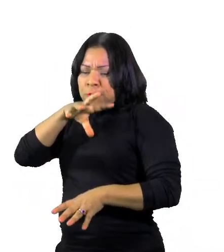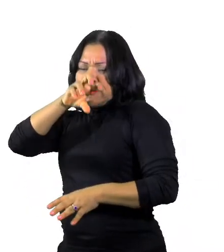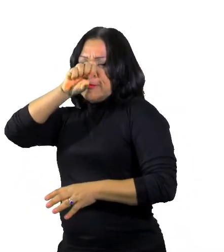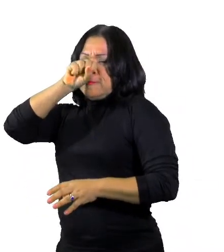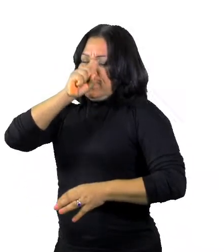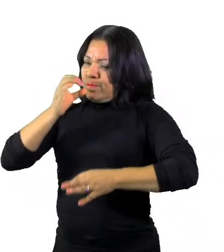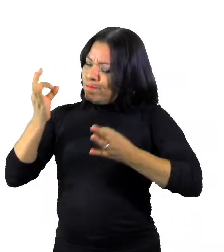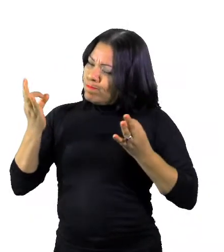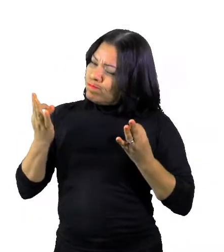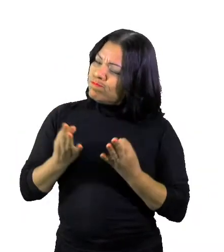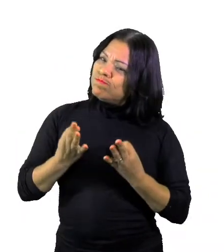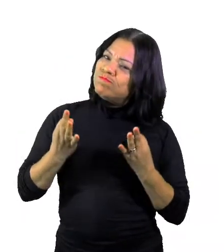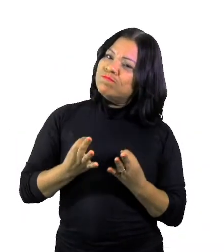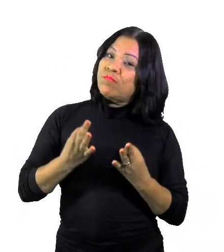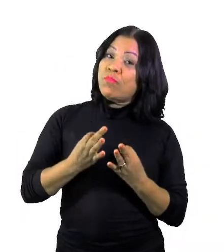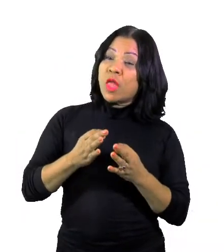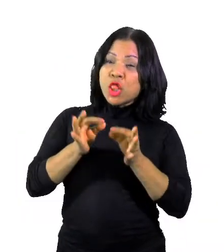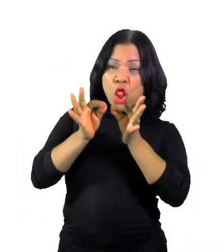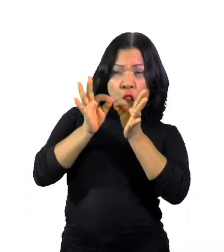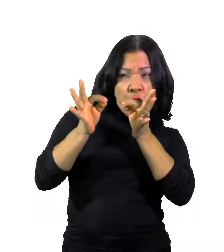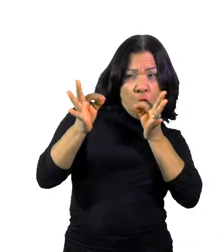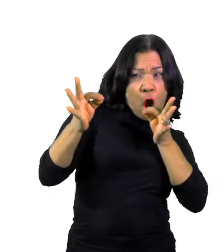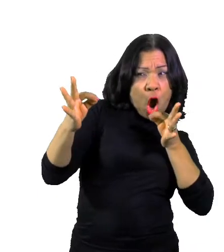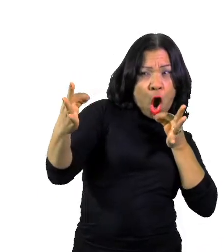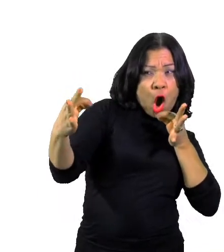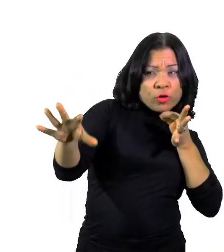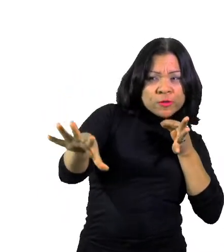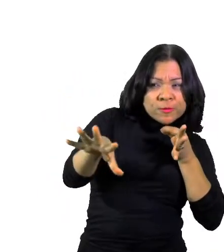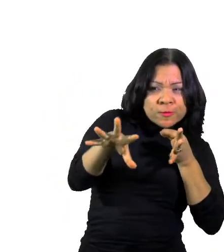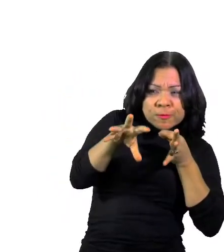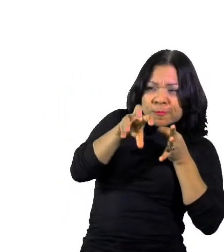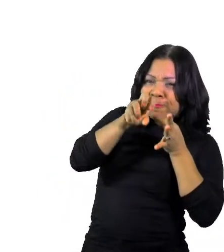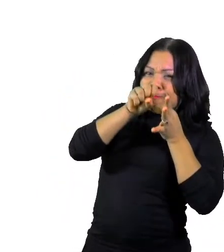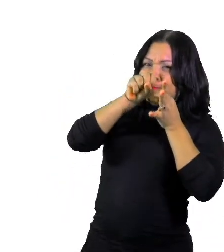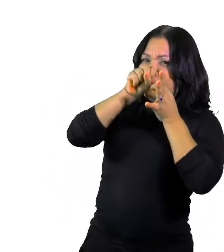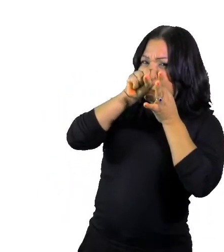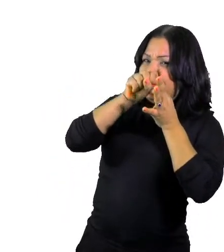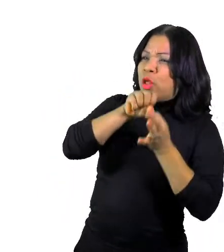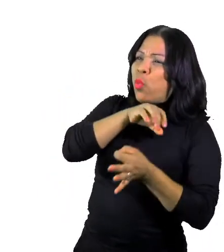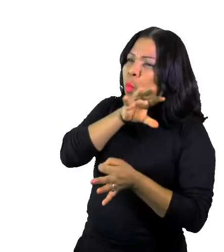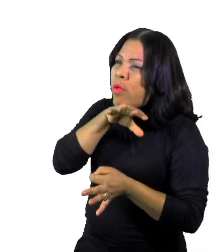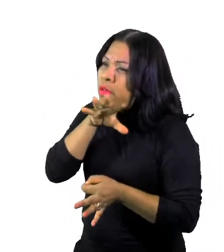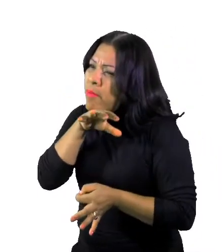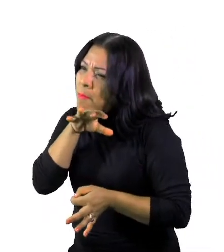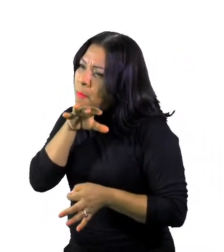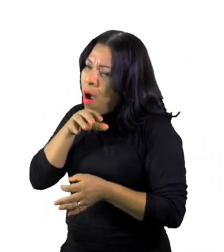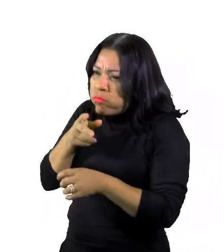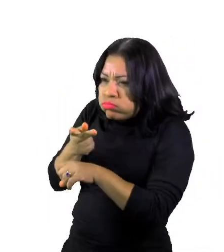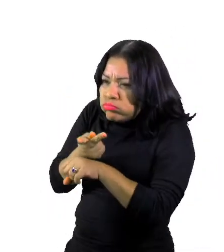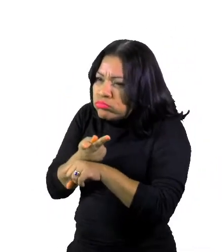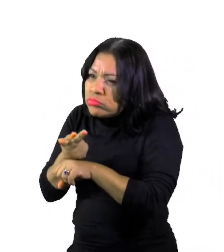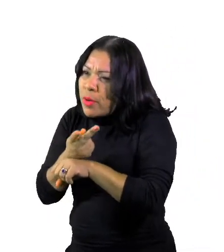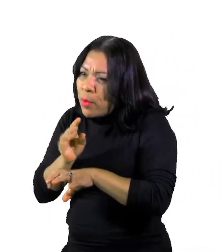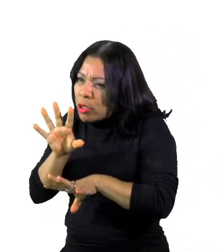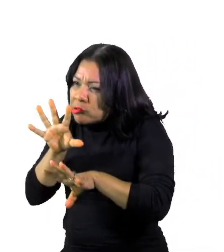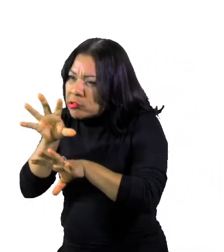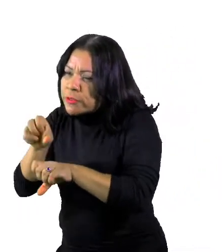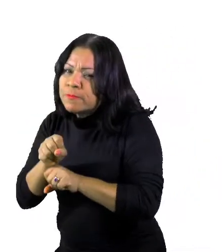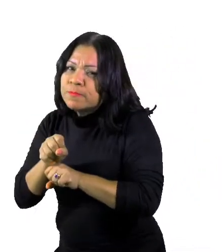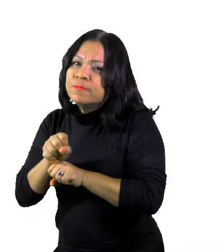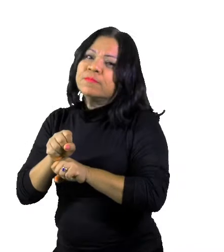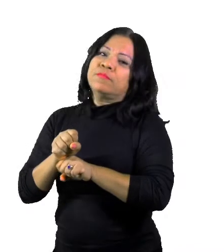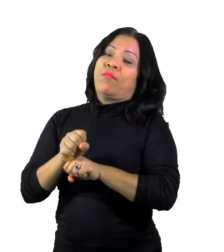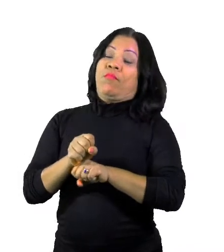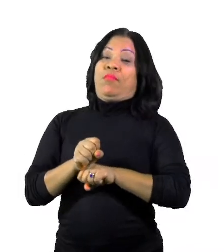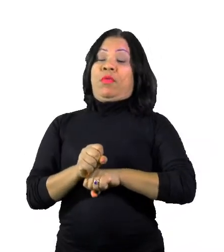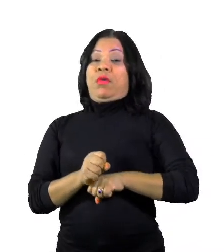bem. Então, de longe, ela sente o cheiro ali daquele animal, daquela caça que ela está procurando. Como tem